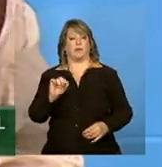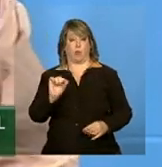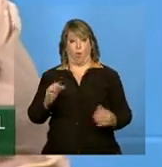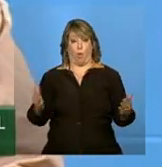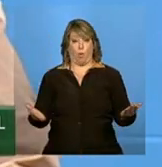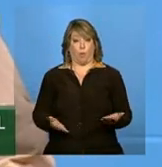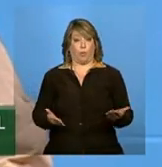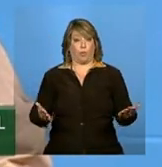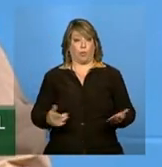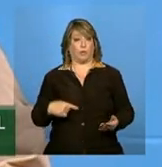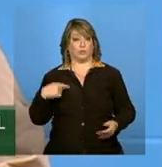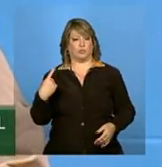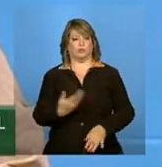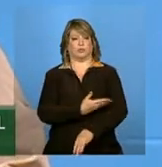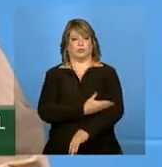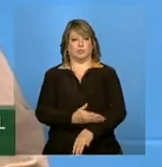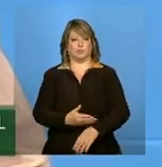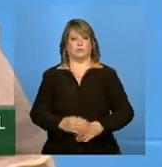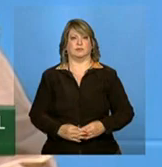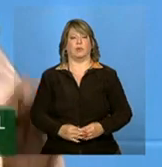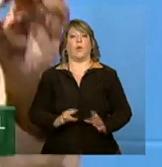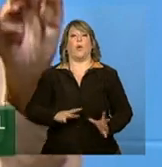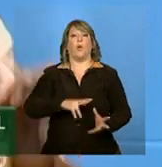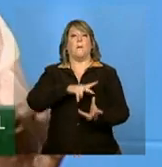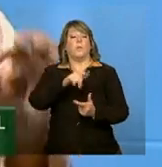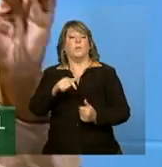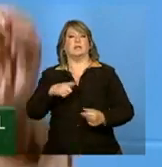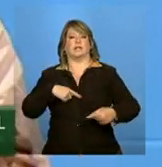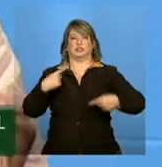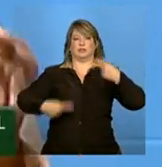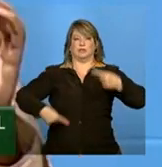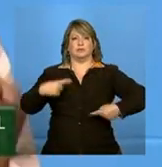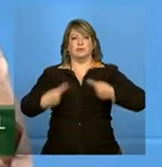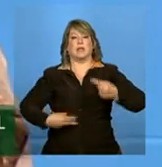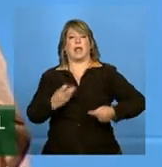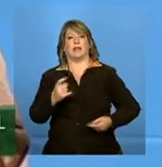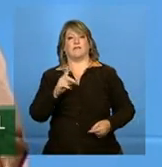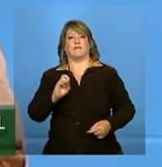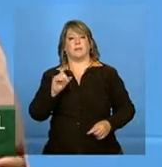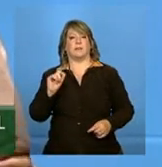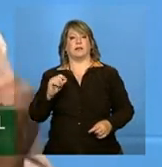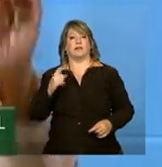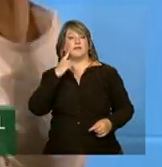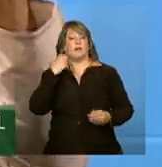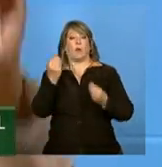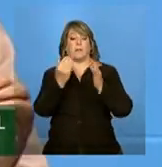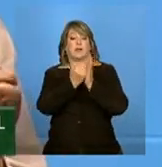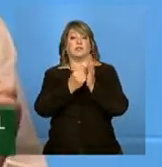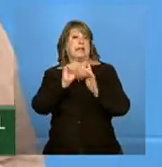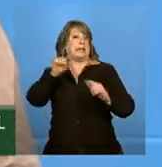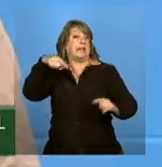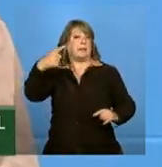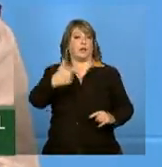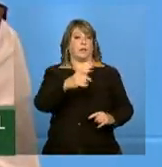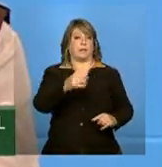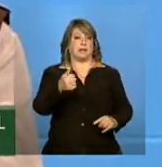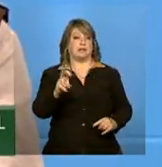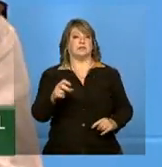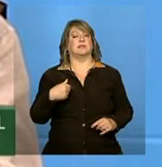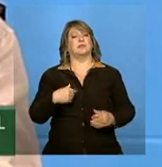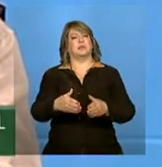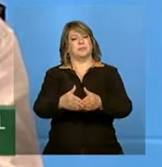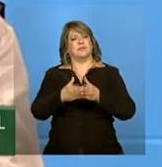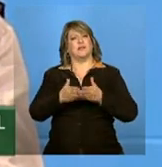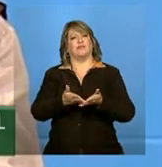dia, o mundo está discutindo cada vez mais a agenda para depois de 2015, então eu apelo a todos vocês